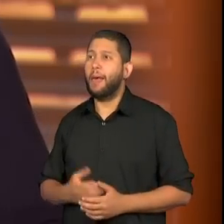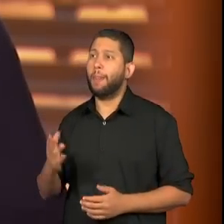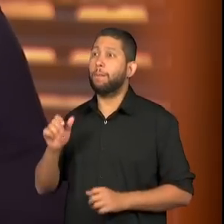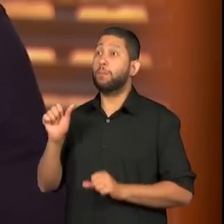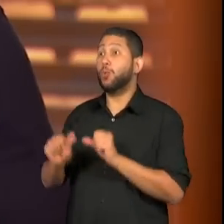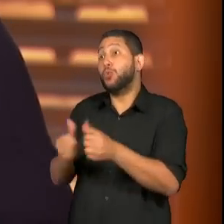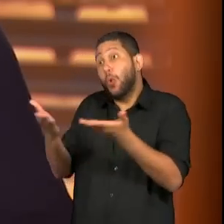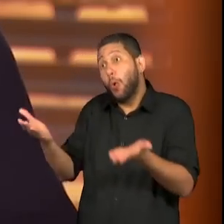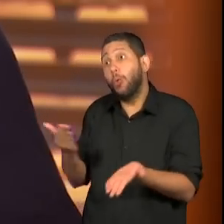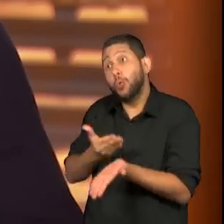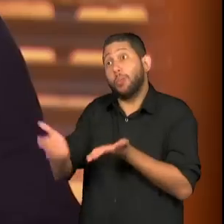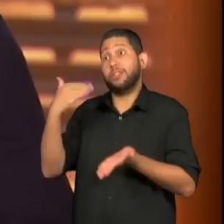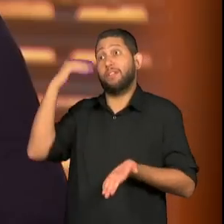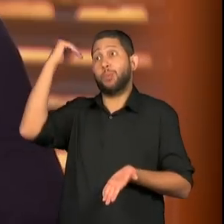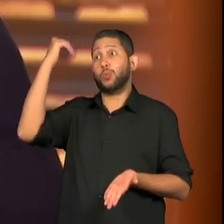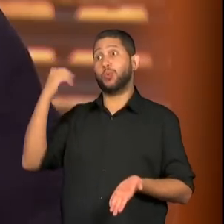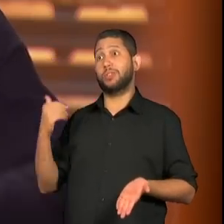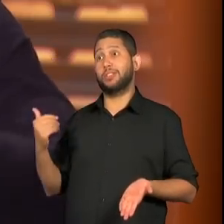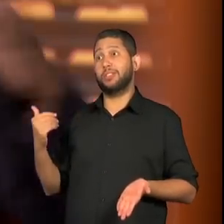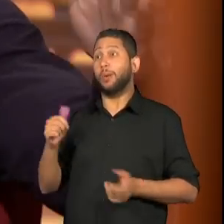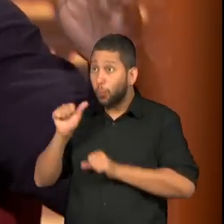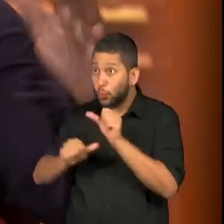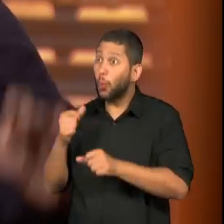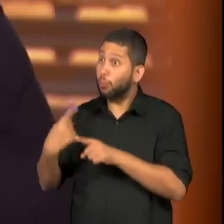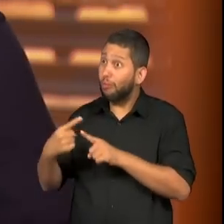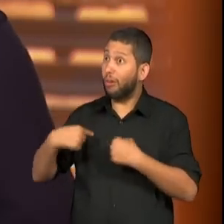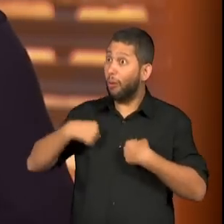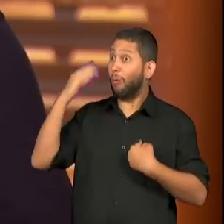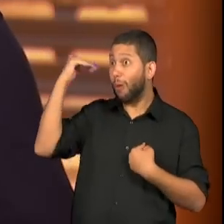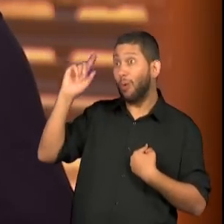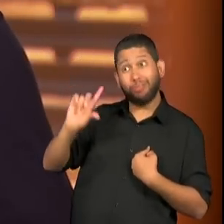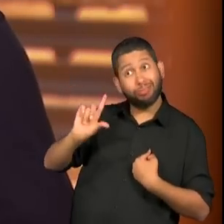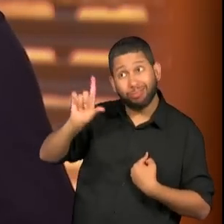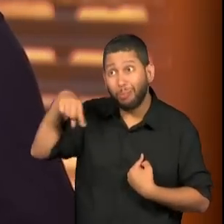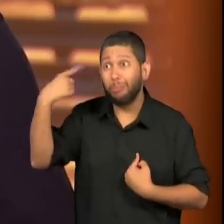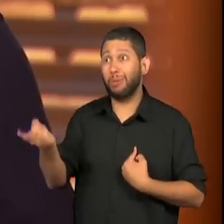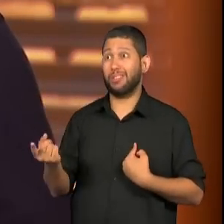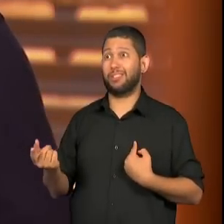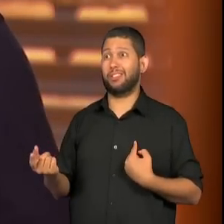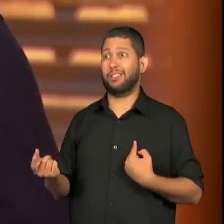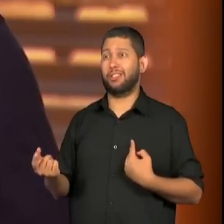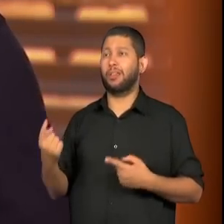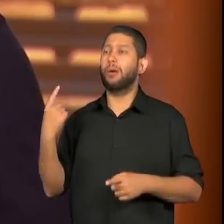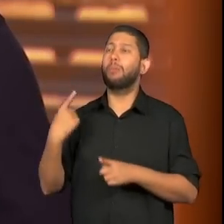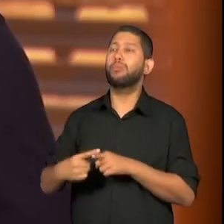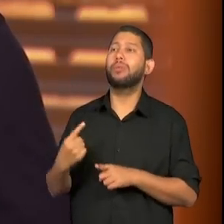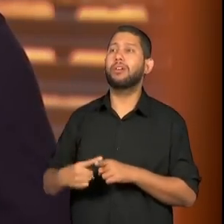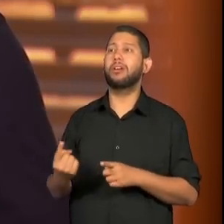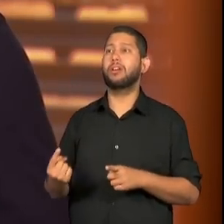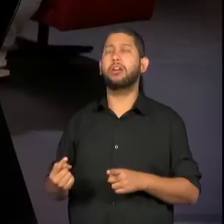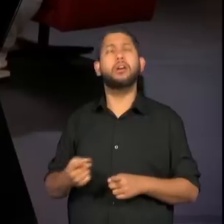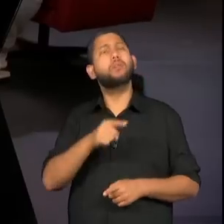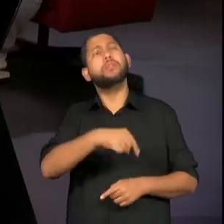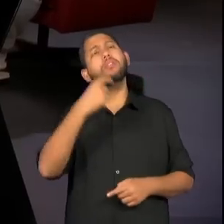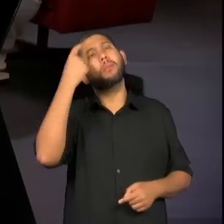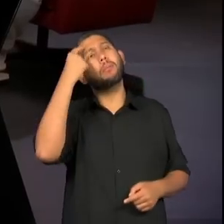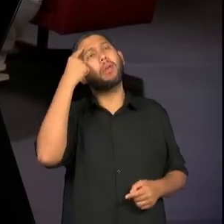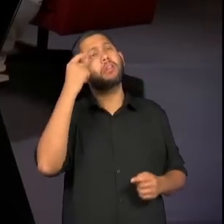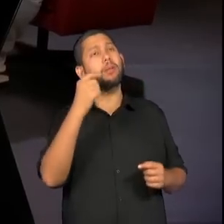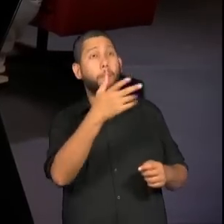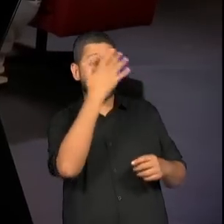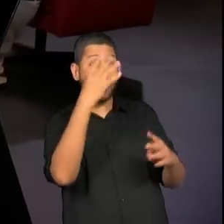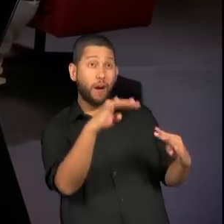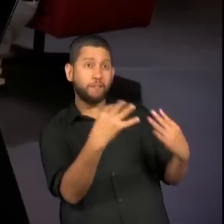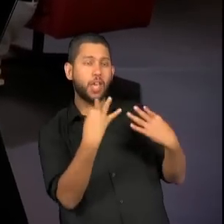Quando eu comecei a ficar famoso. Ou seja, muito depois. Olha só. Tipo assim, eu passei a minha... Você ser reconhecido pela